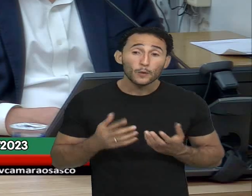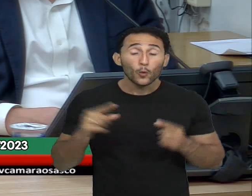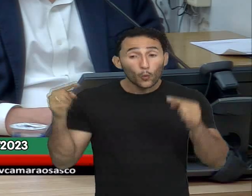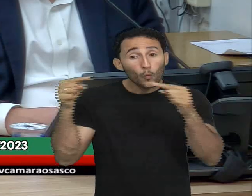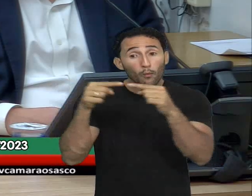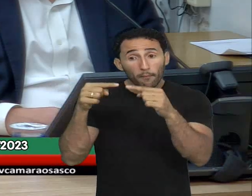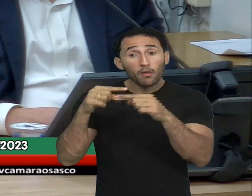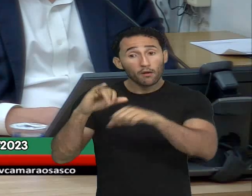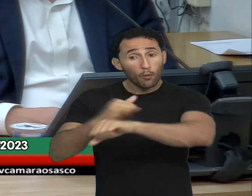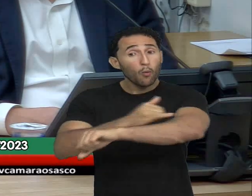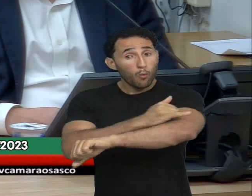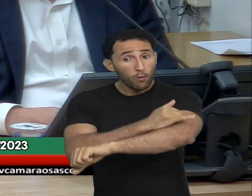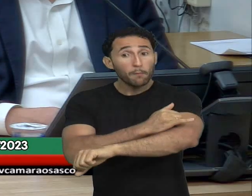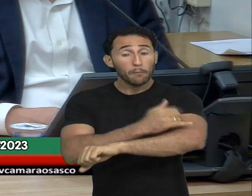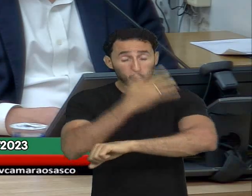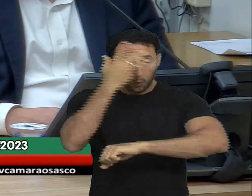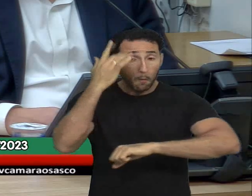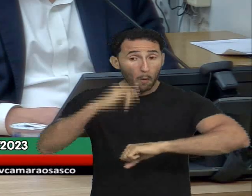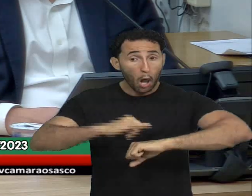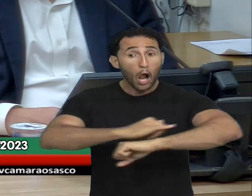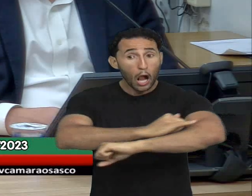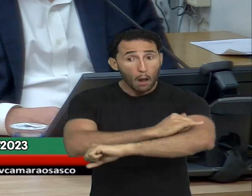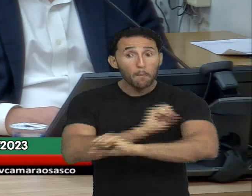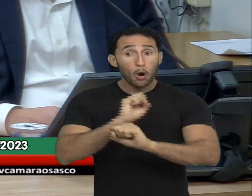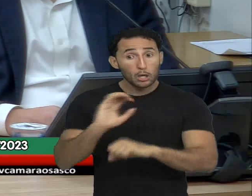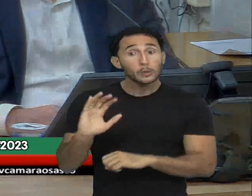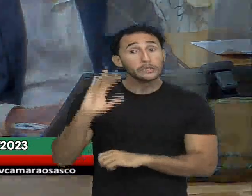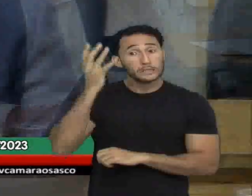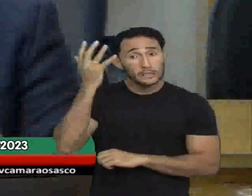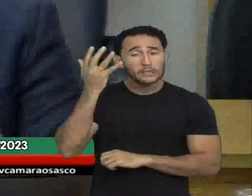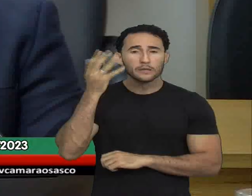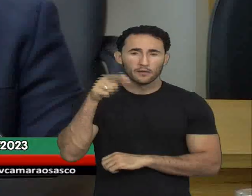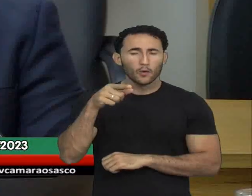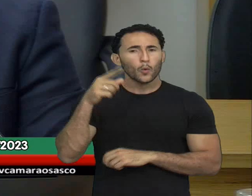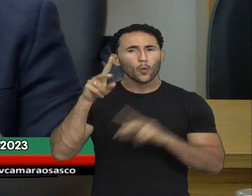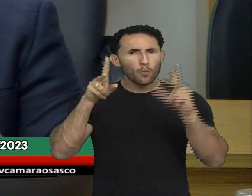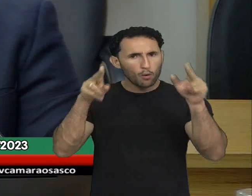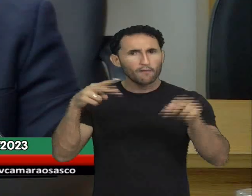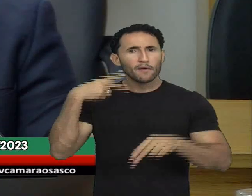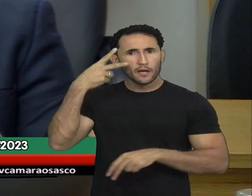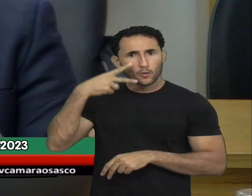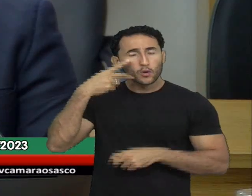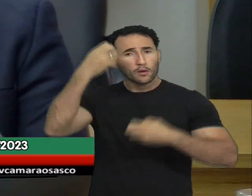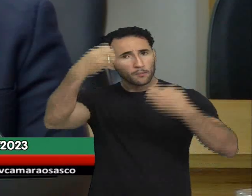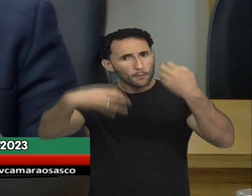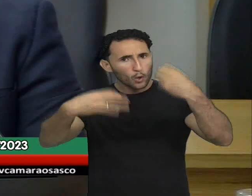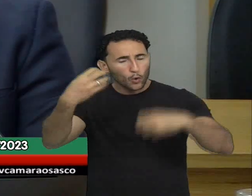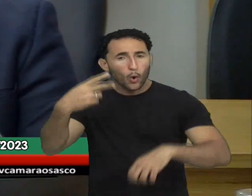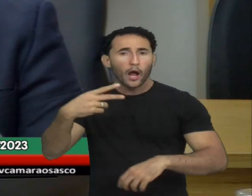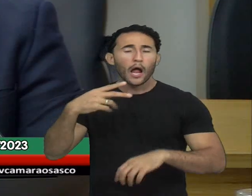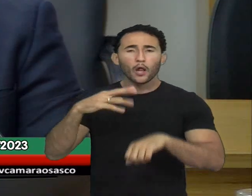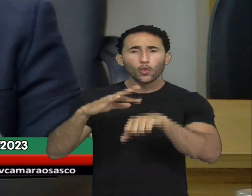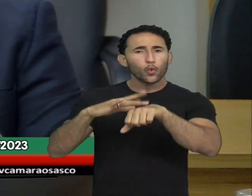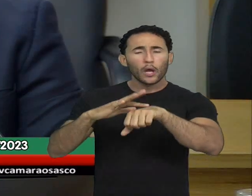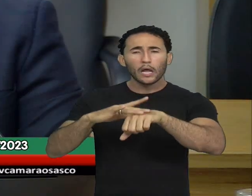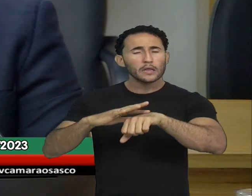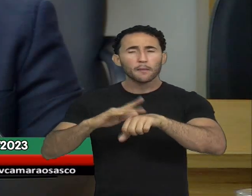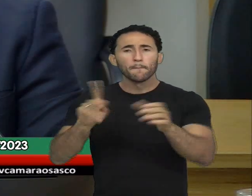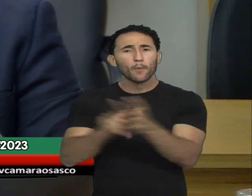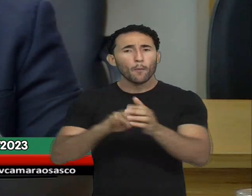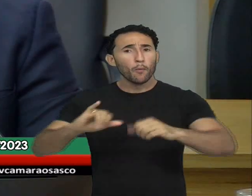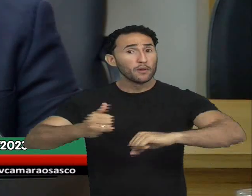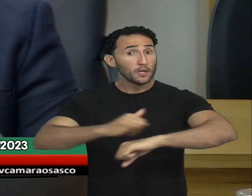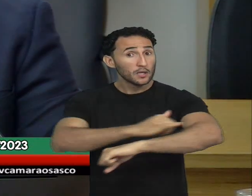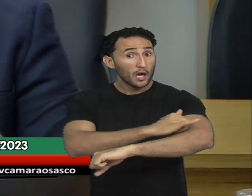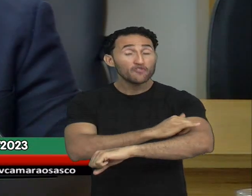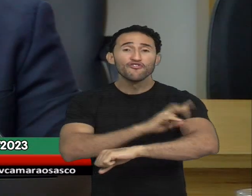é um caso, né, crítico, muito sério, né? Como a vereadora levantou, a obesidade é quase uma doença do século, né? Se a gente for